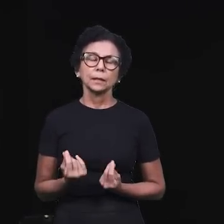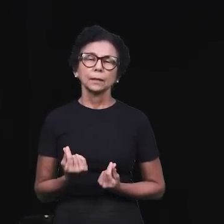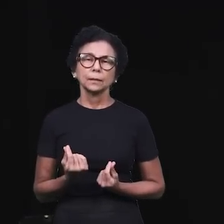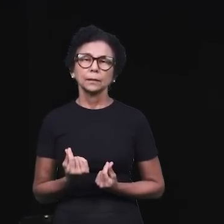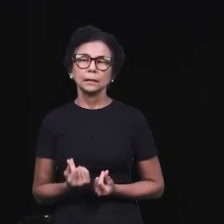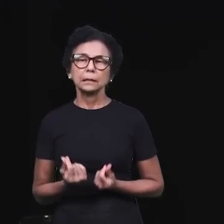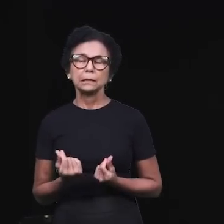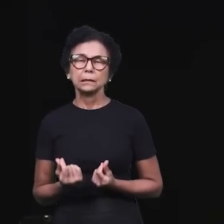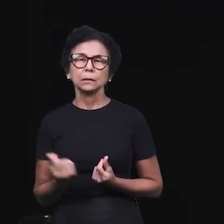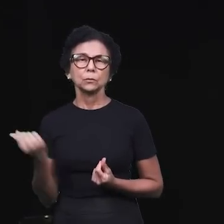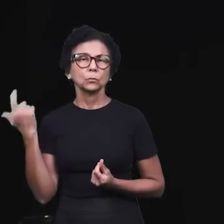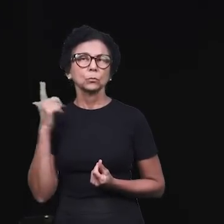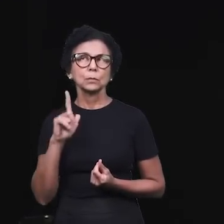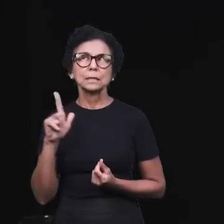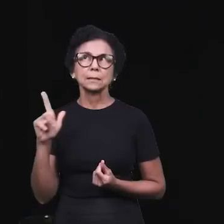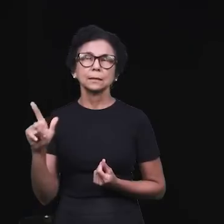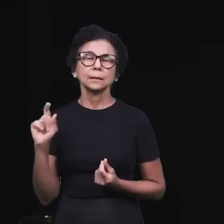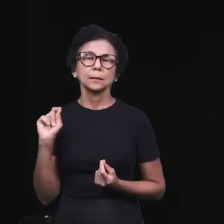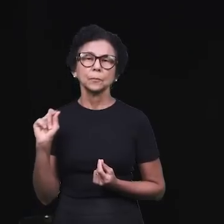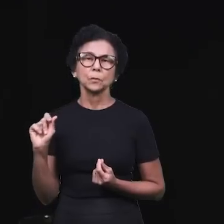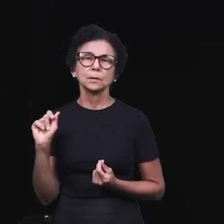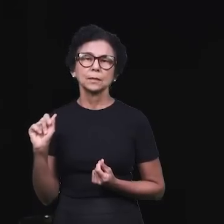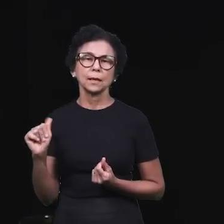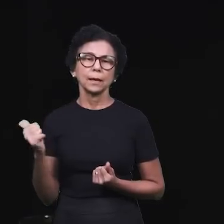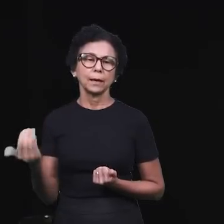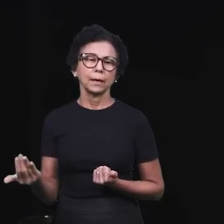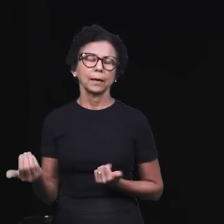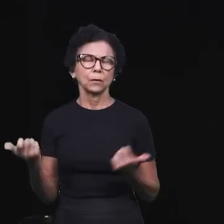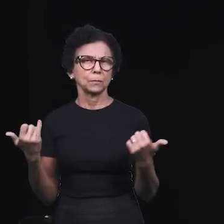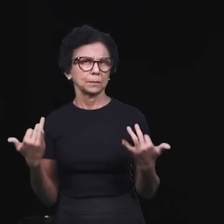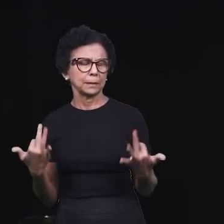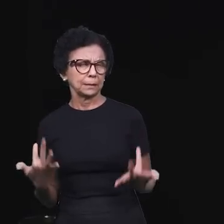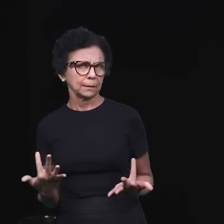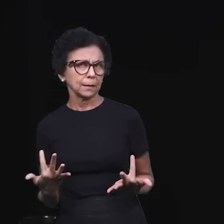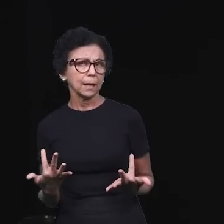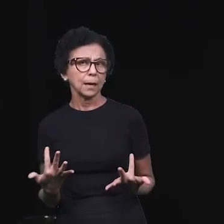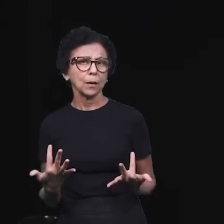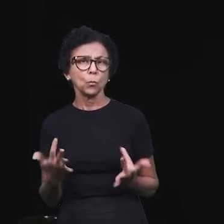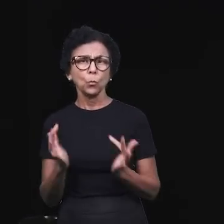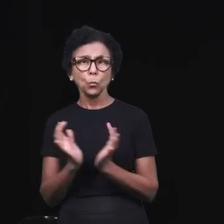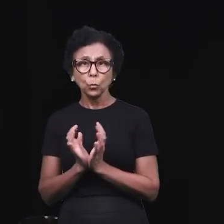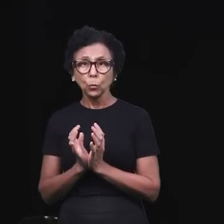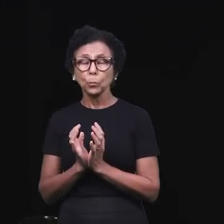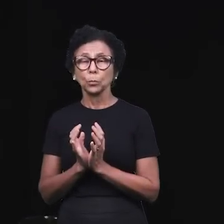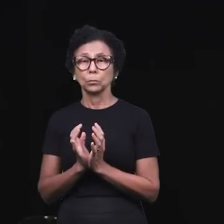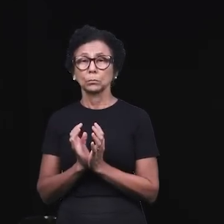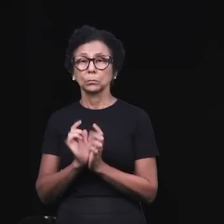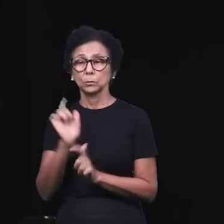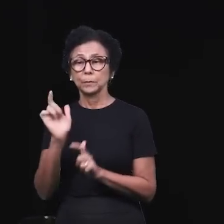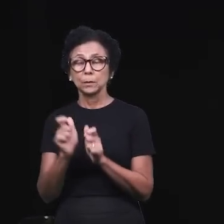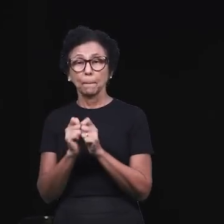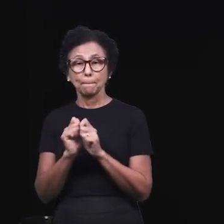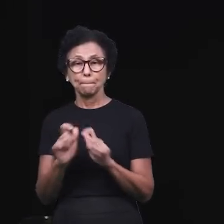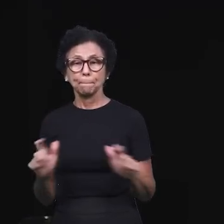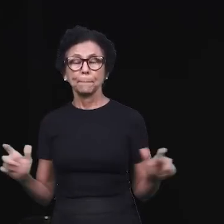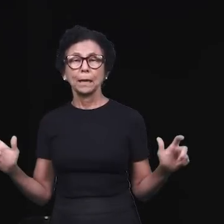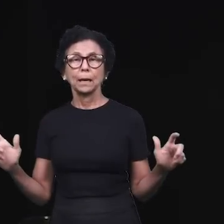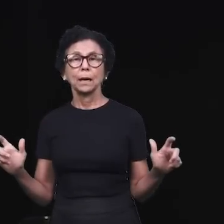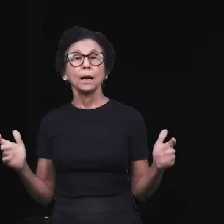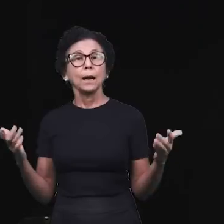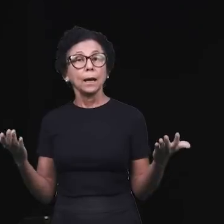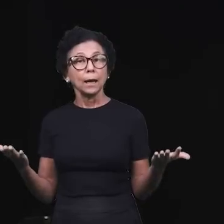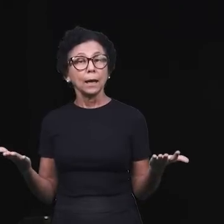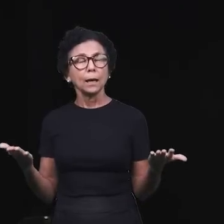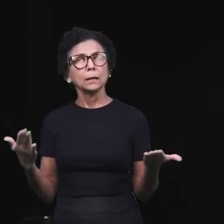um grande assim, nível de pessoas ali, até a compra do nosso primeiro imóvel, que foi em